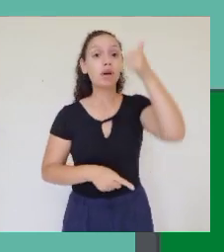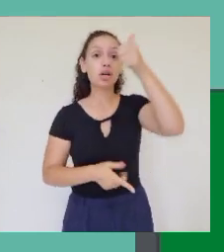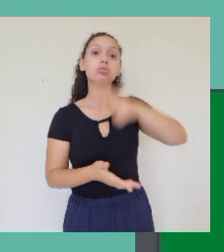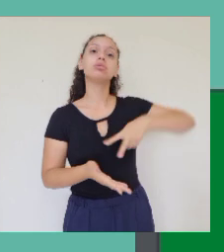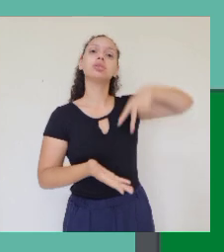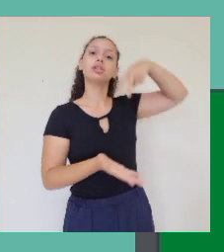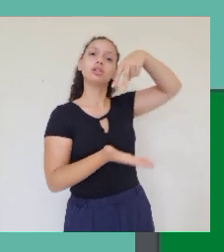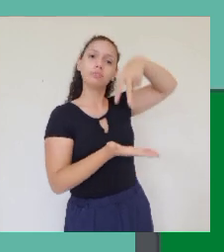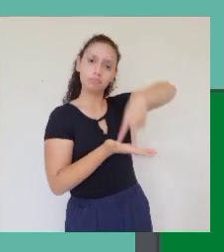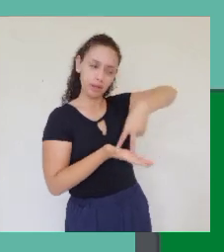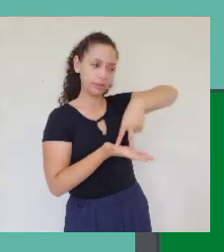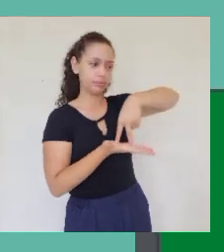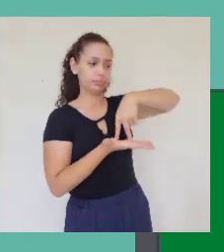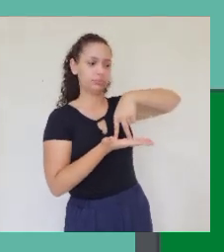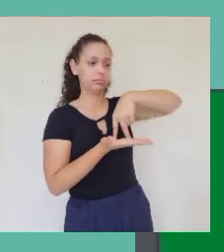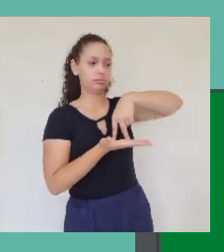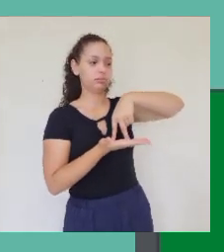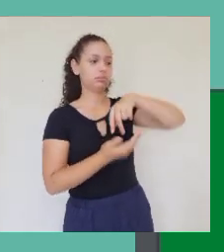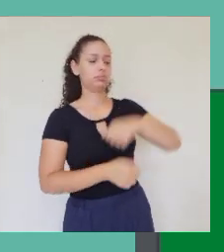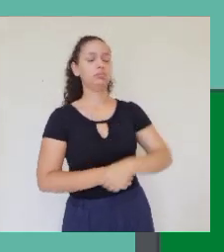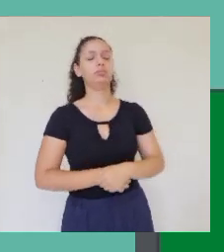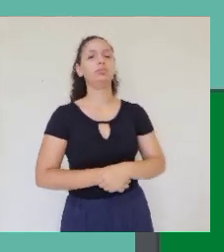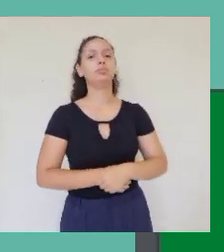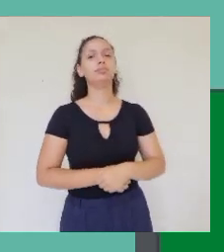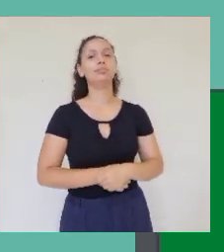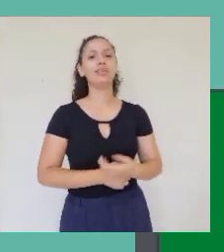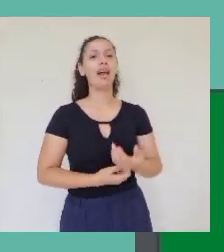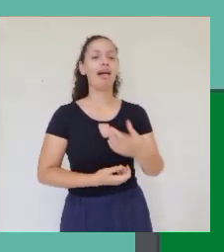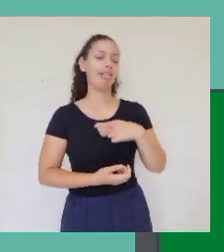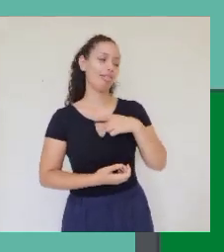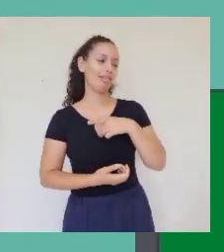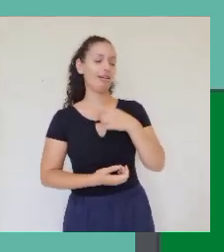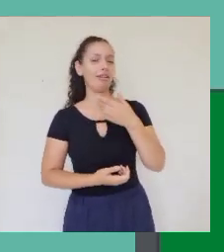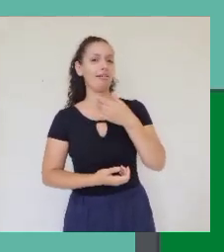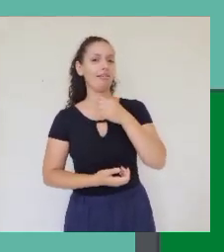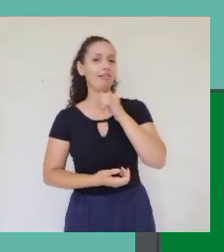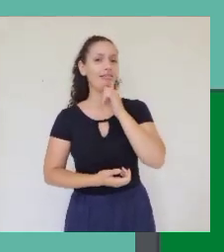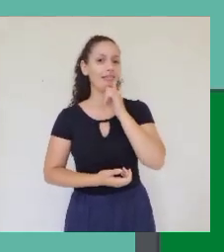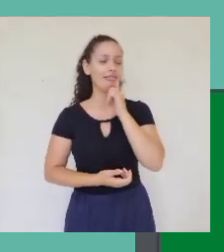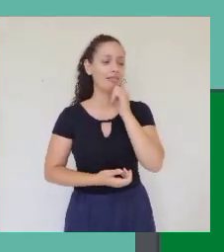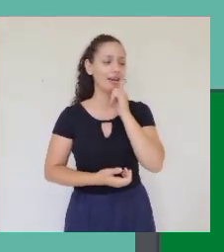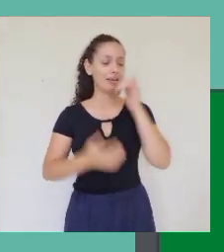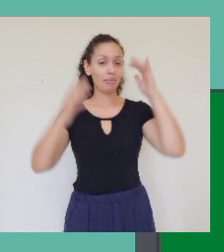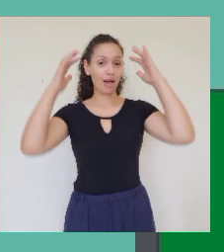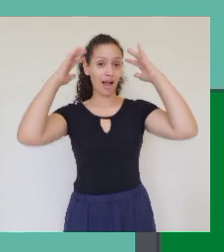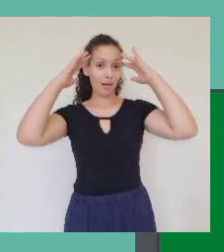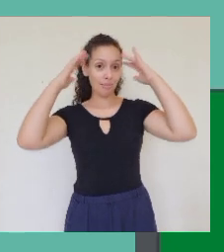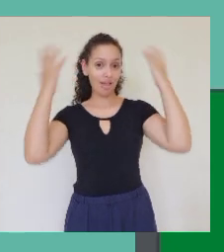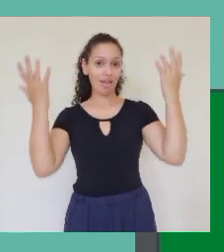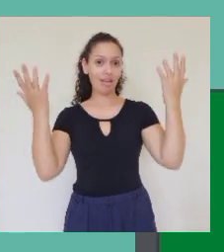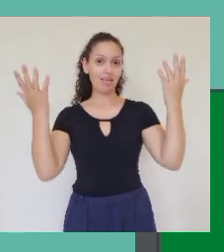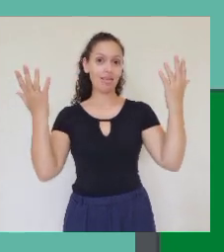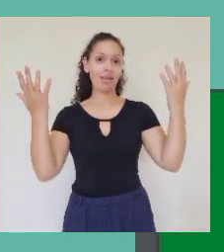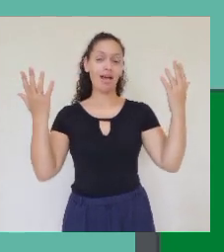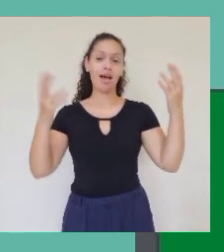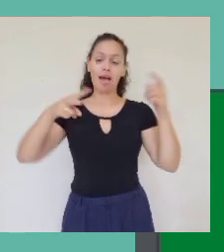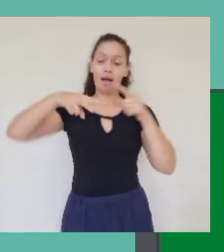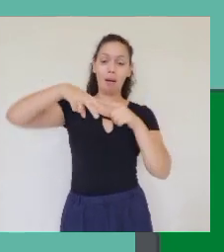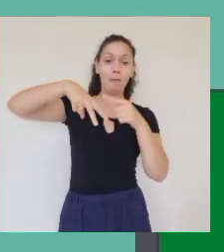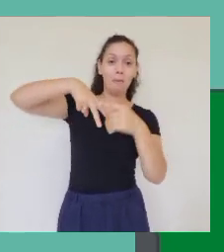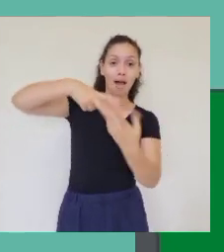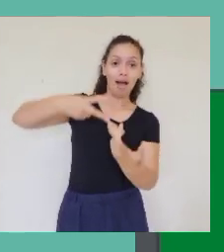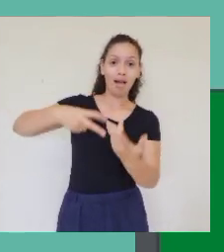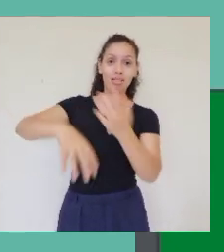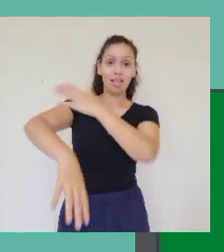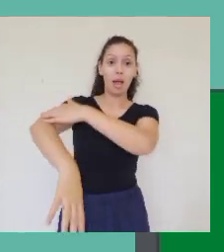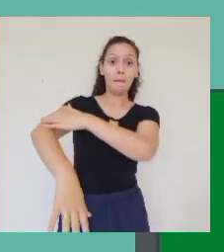o corpo, tá bom? Então, tem alongamentos, por exemplo, de cabeça, membro superior, membro inferior, que são muito importantes de